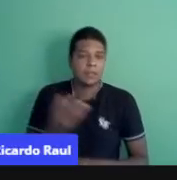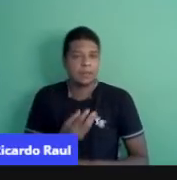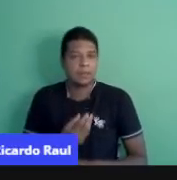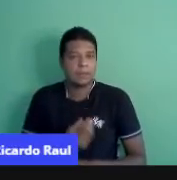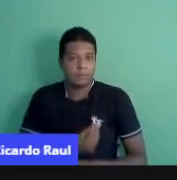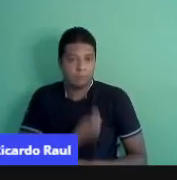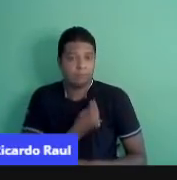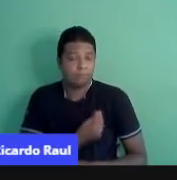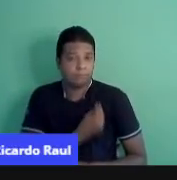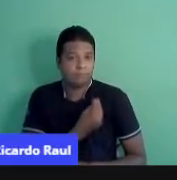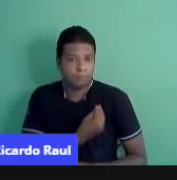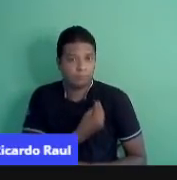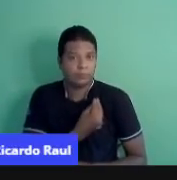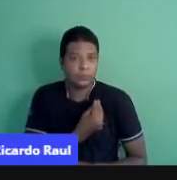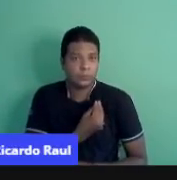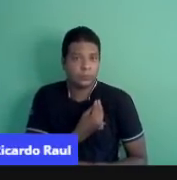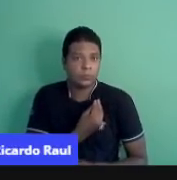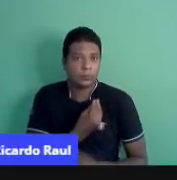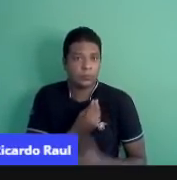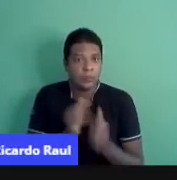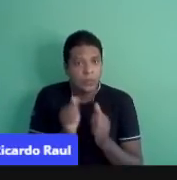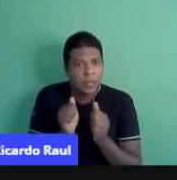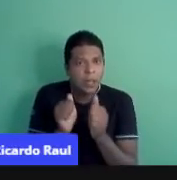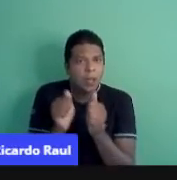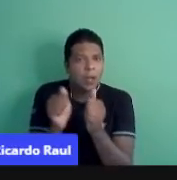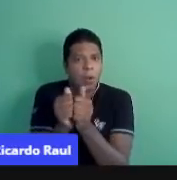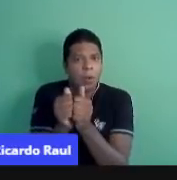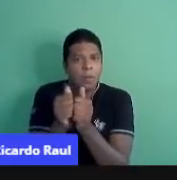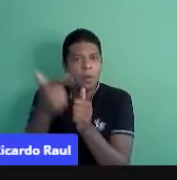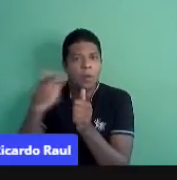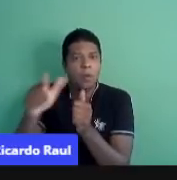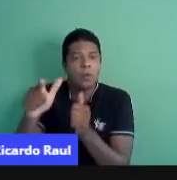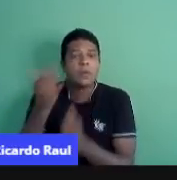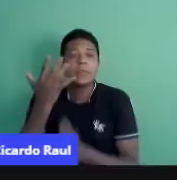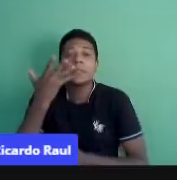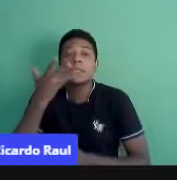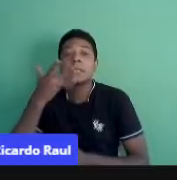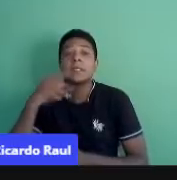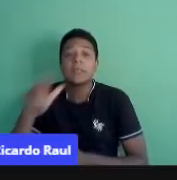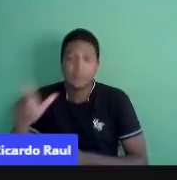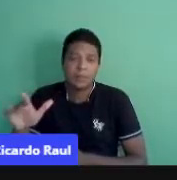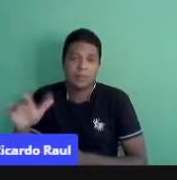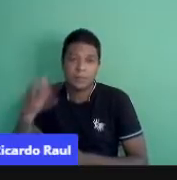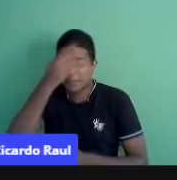vivenciar o estar próximo a outras crianças, outras